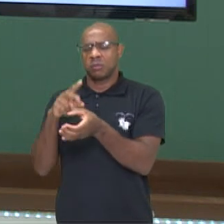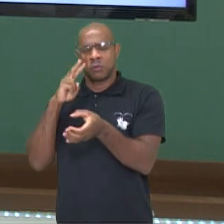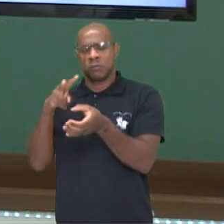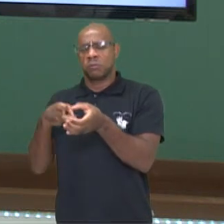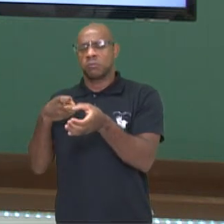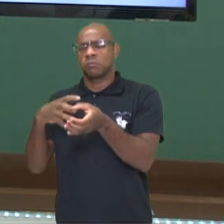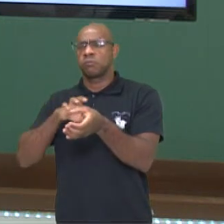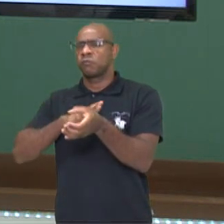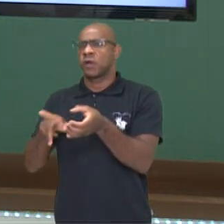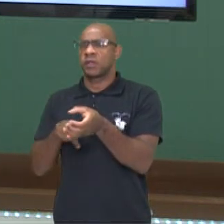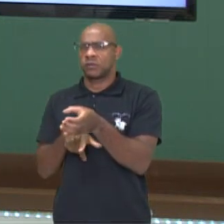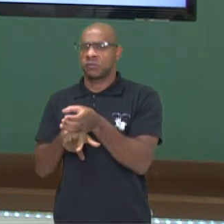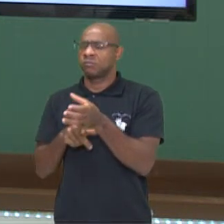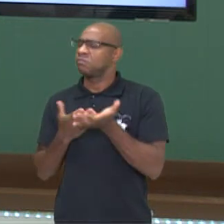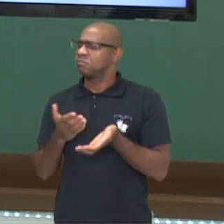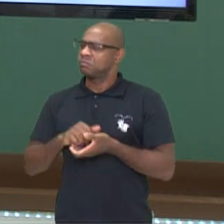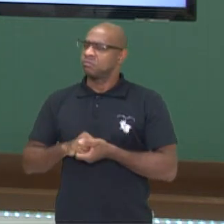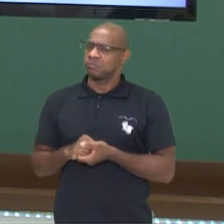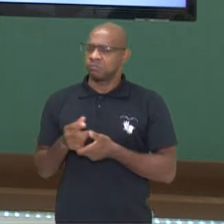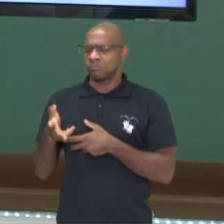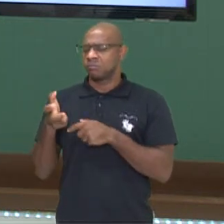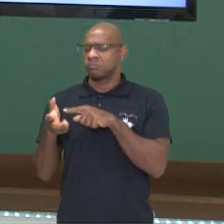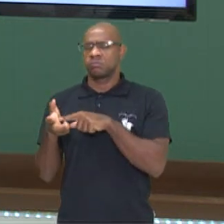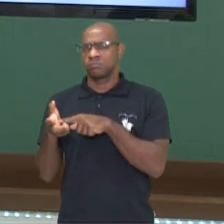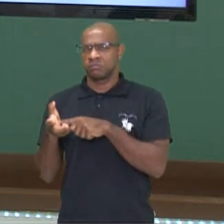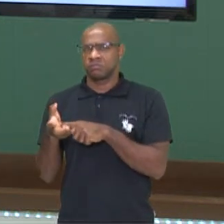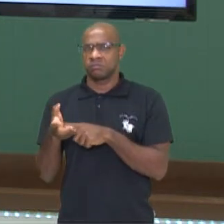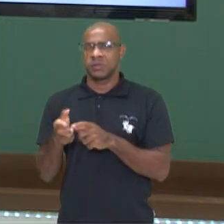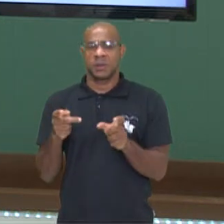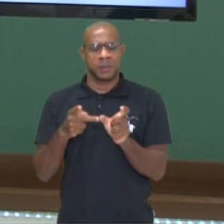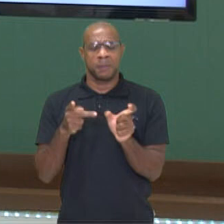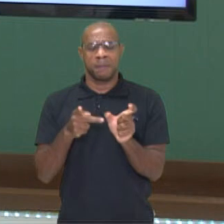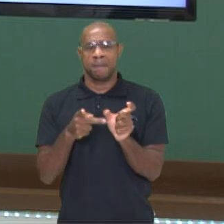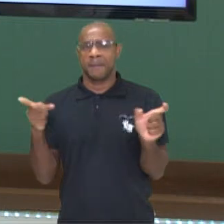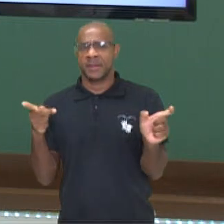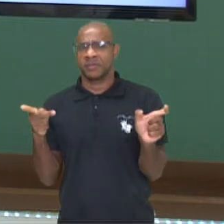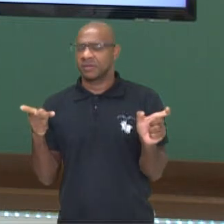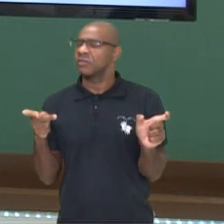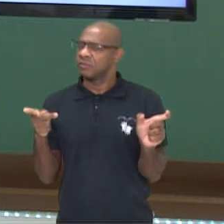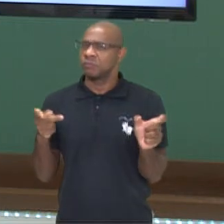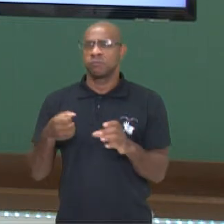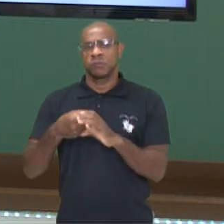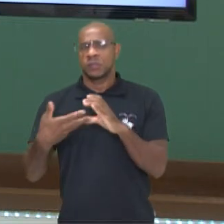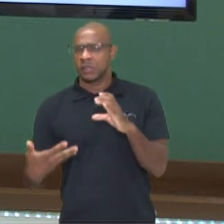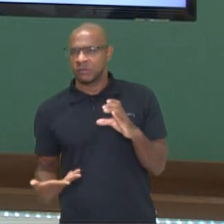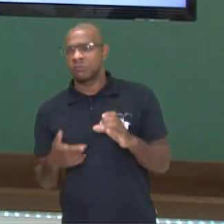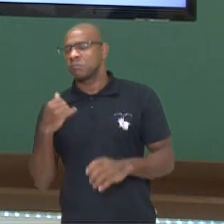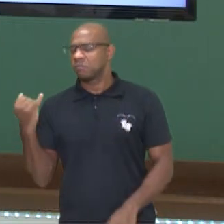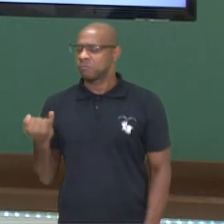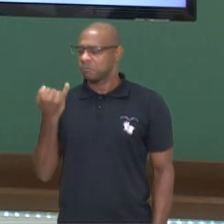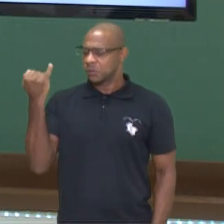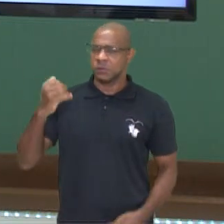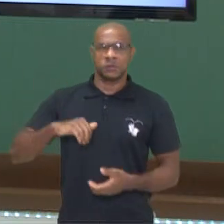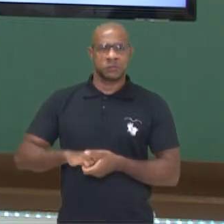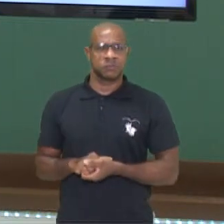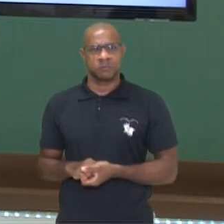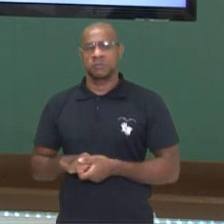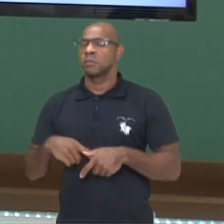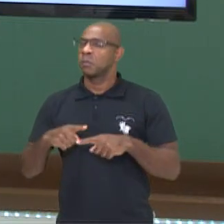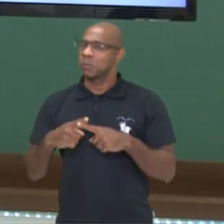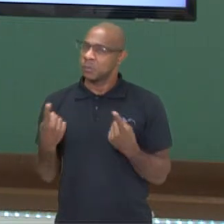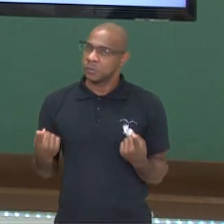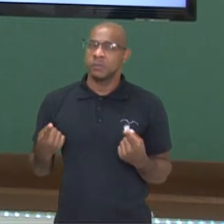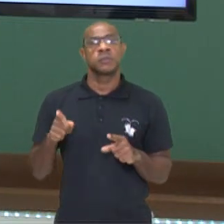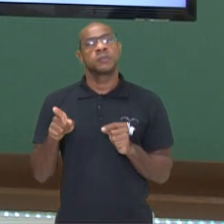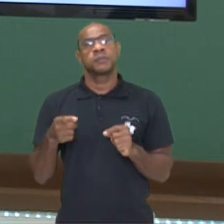diferente. Então, sim, os predicativos, as características, os estados, eles são importantes, pois através deles